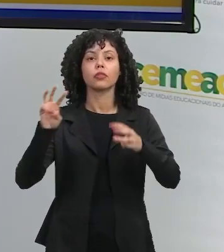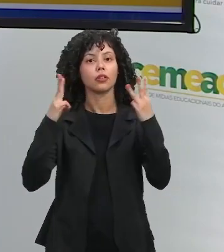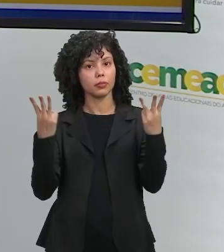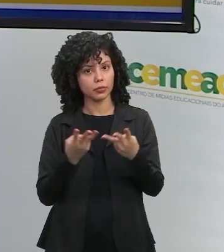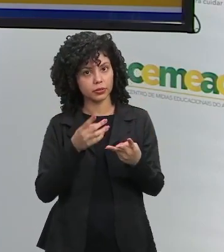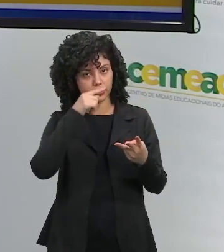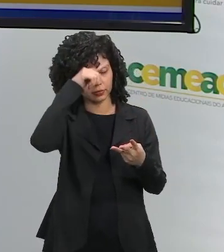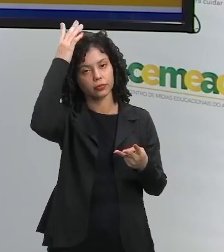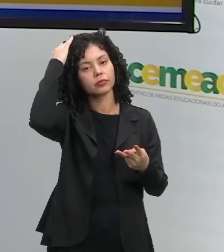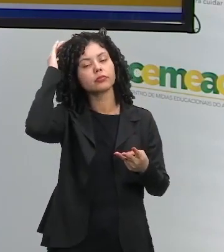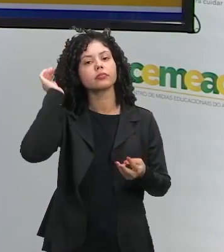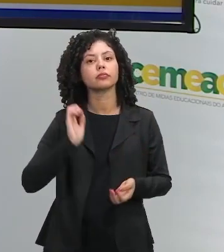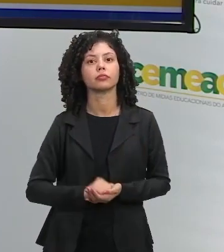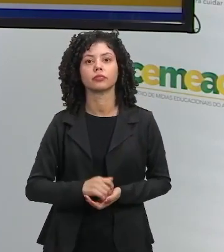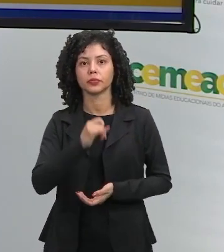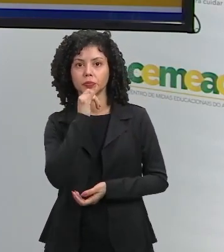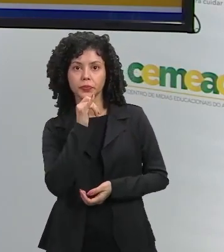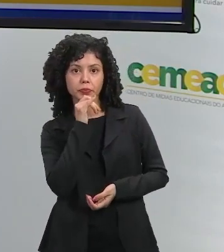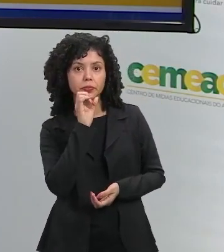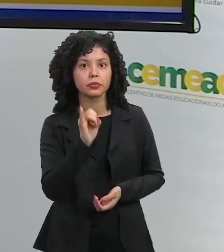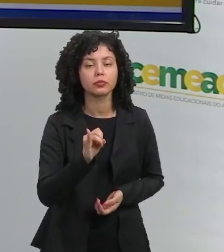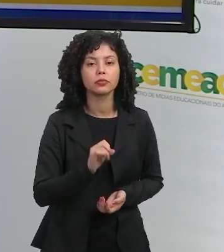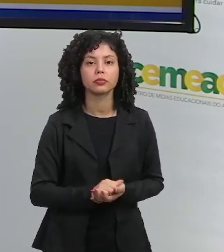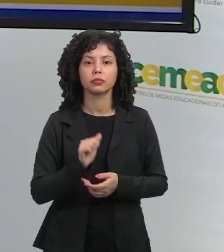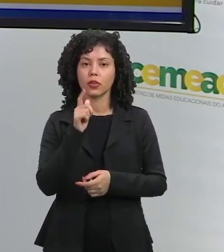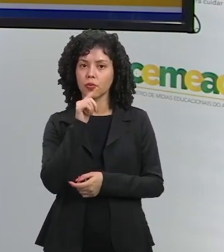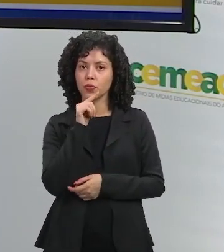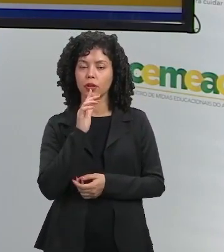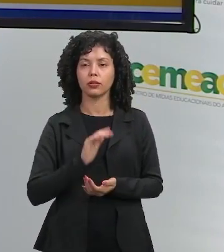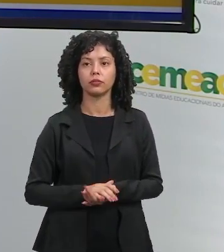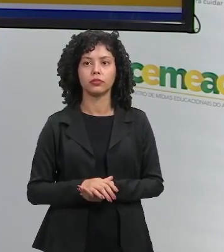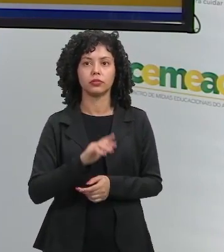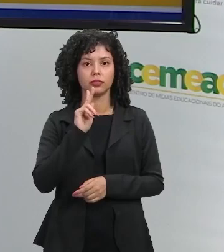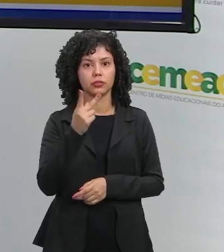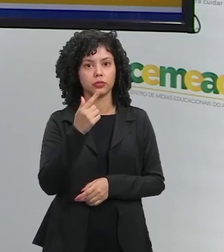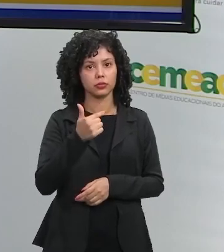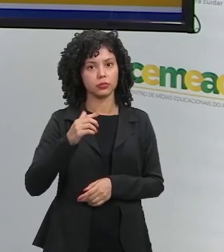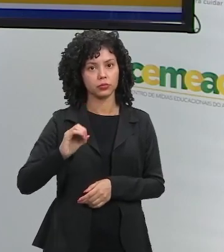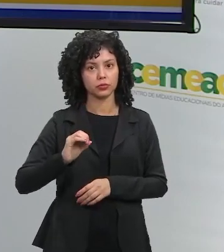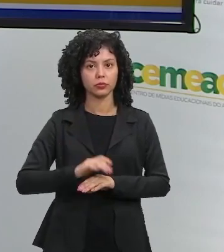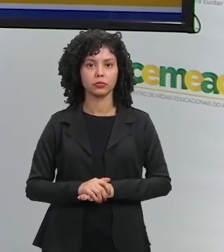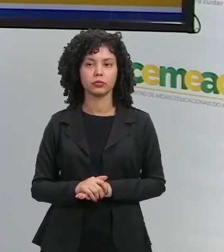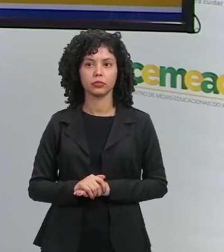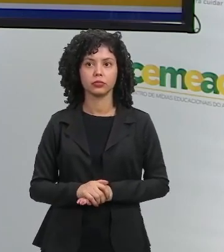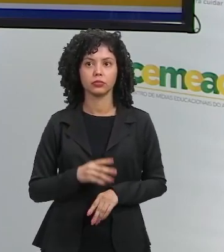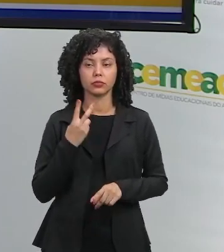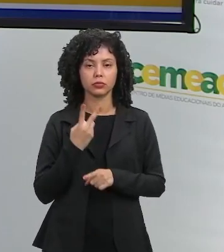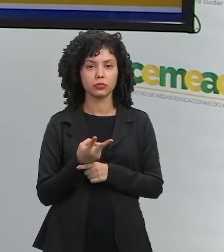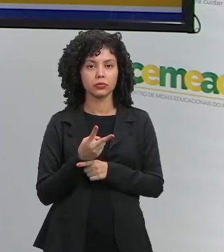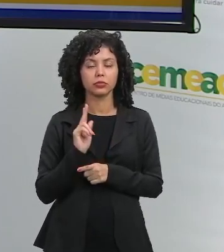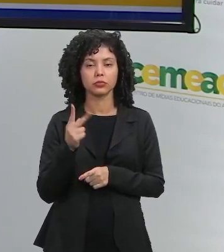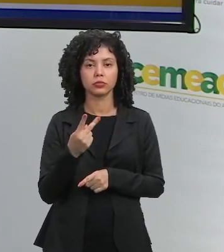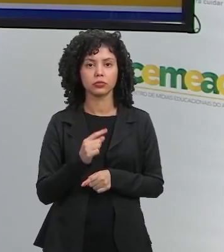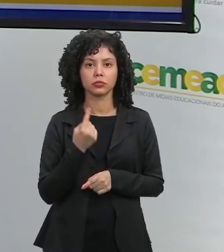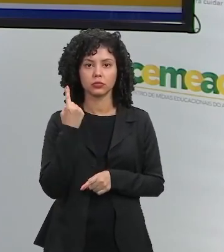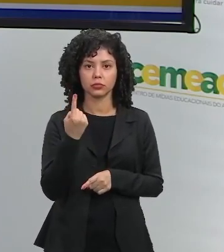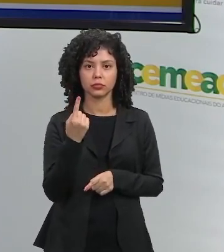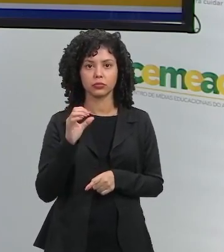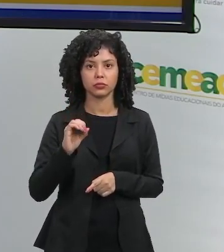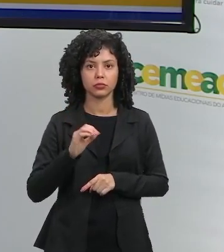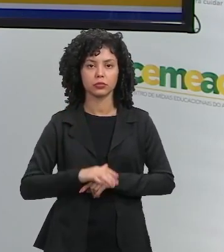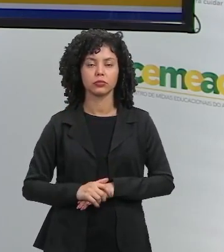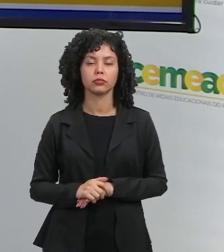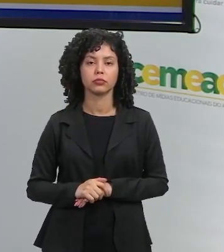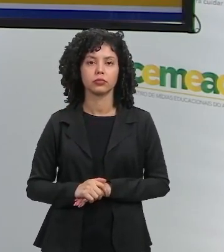dessa substância. Então, por exemplo, se a substância fosse a água a gente sabe que é H2O, dois átomos de hidrogênio, um átomo de